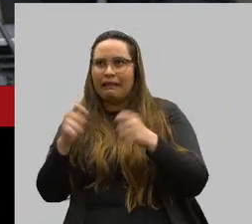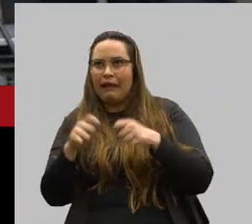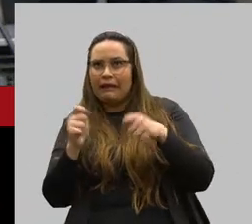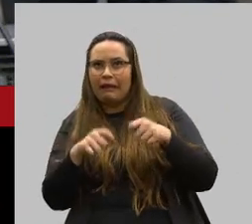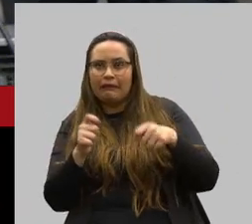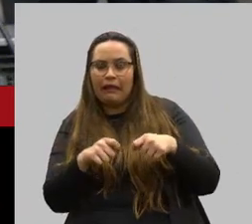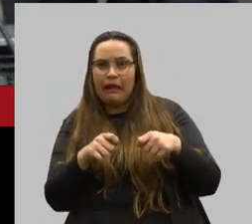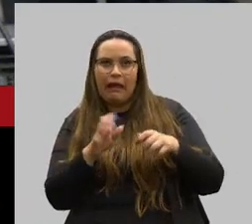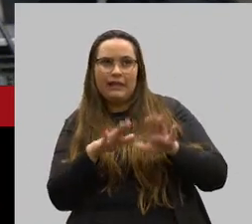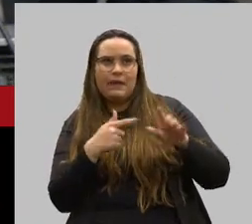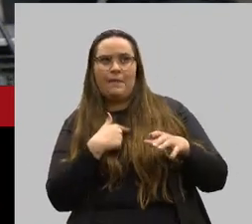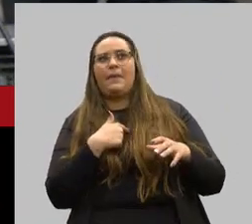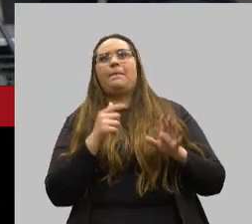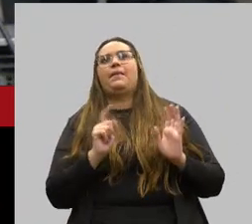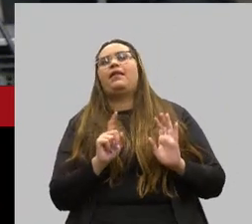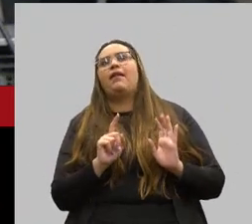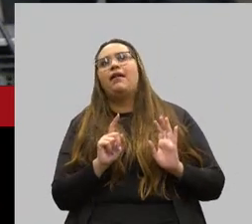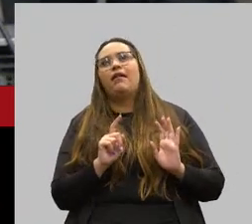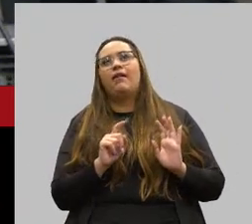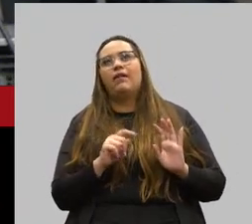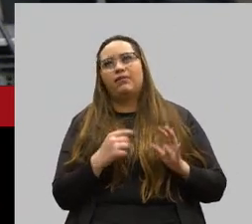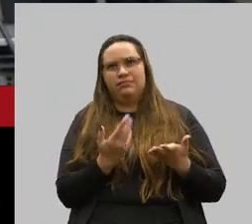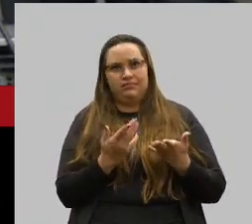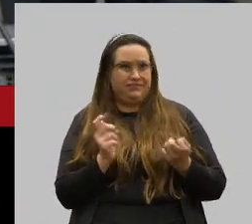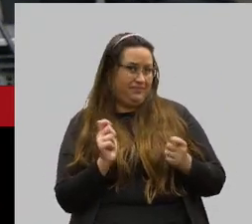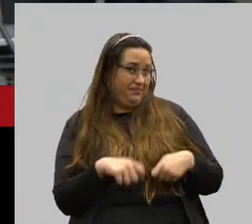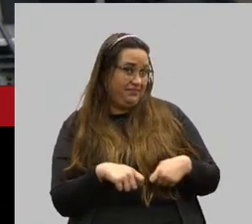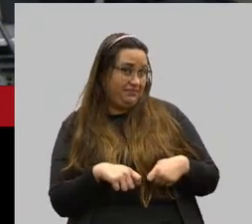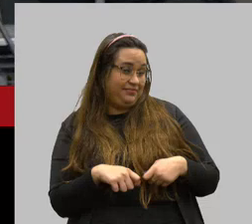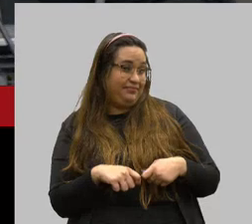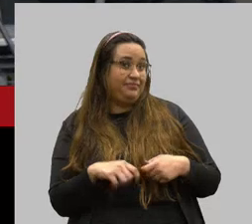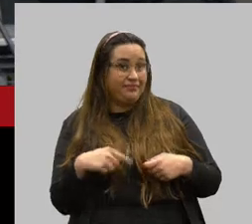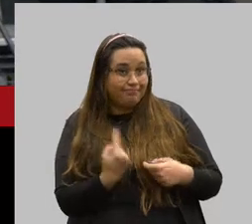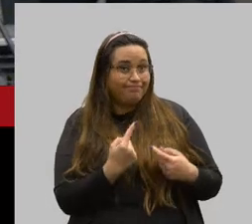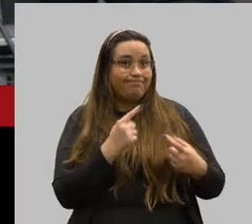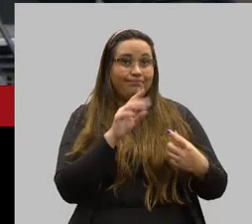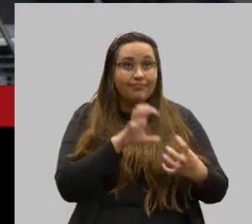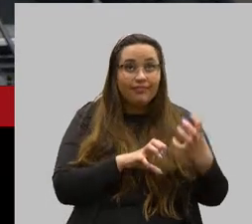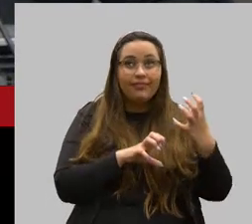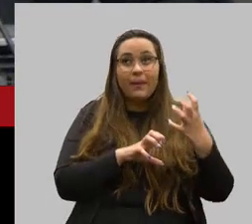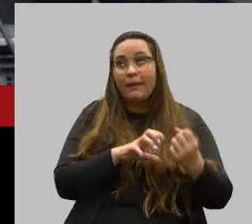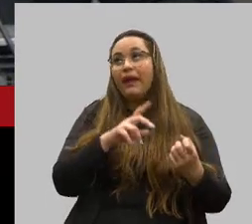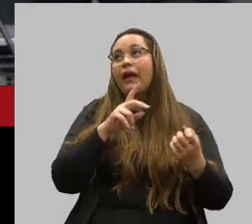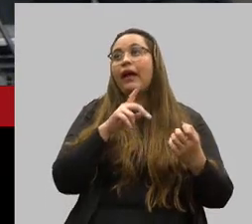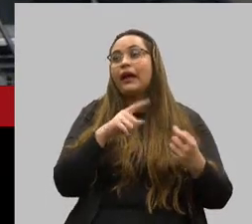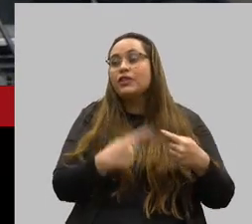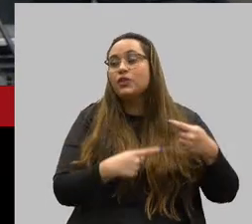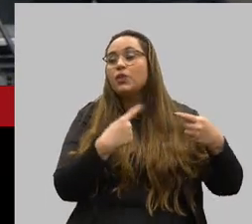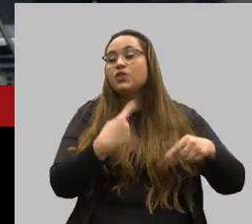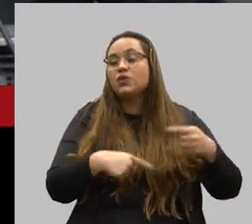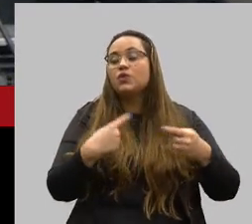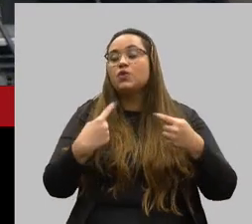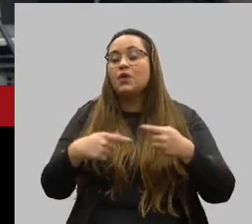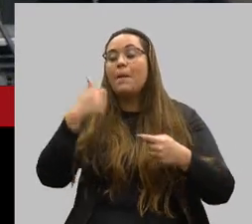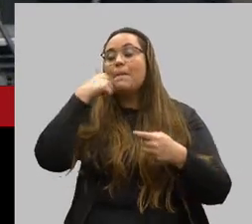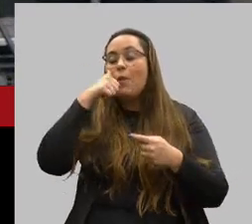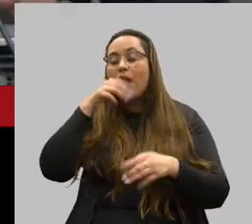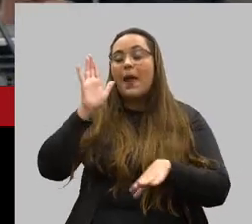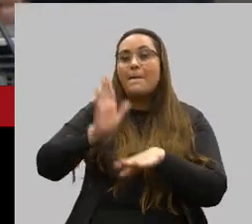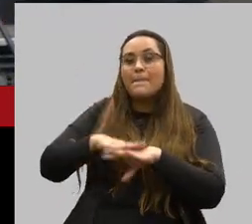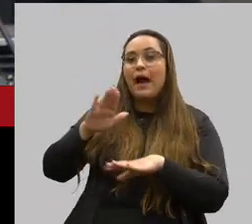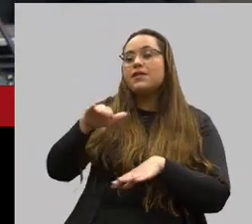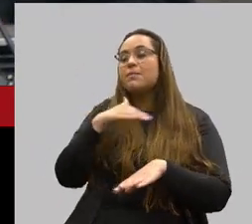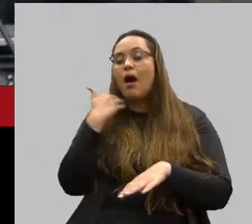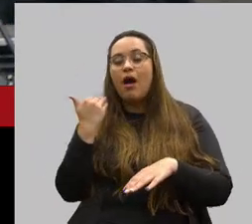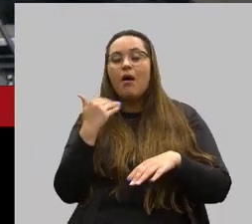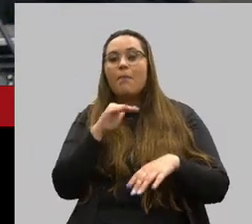senão né não pode me pertencer enquanto a gente briga com diagnóstico mais mulheres estão sendo assassinadas e além